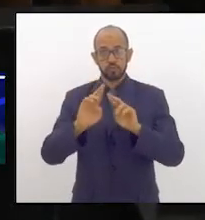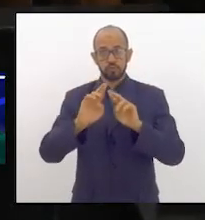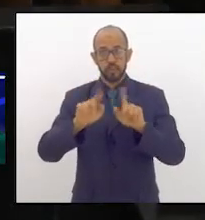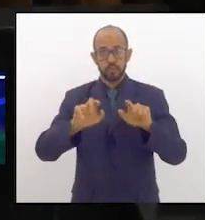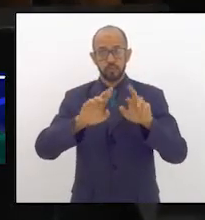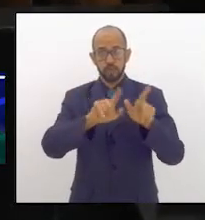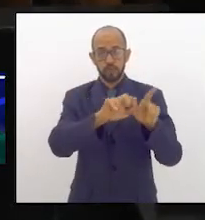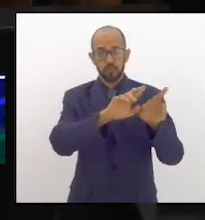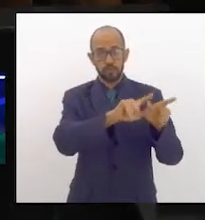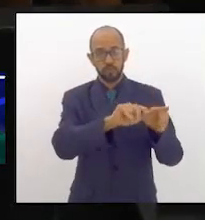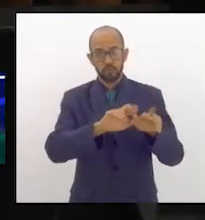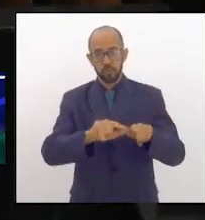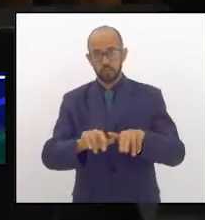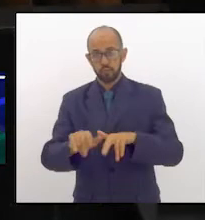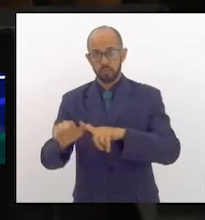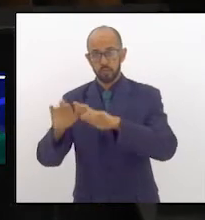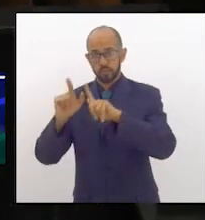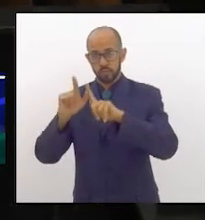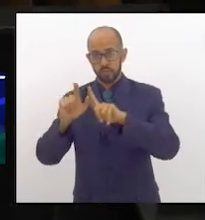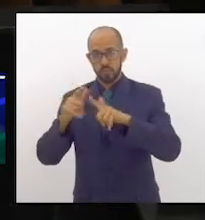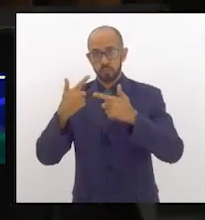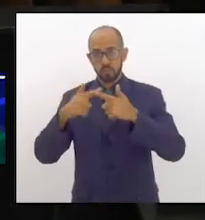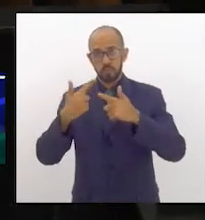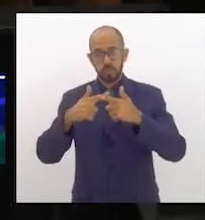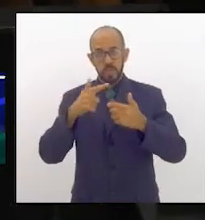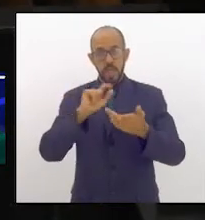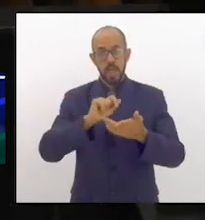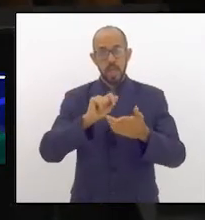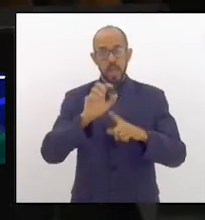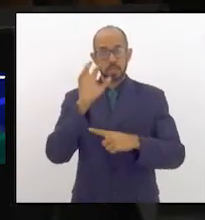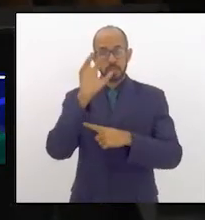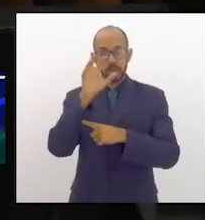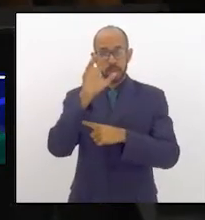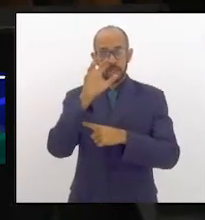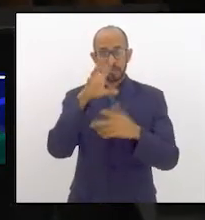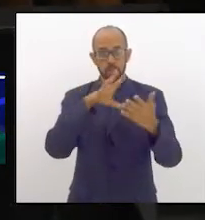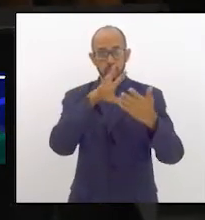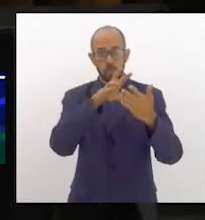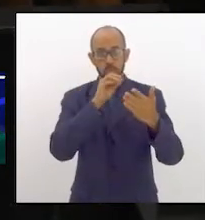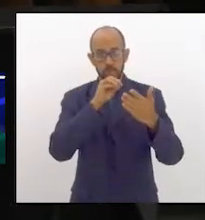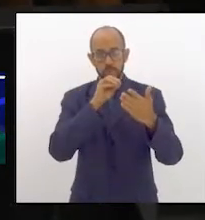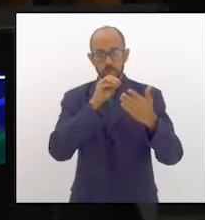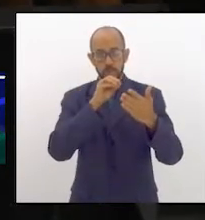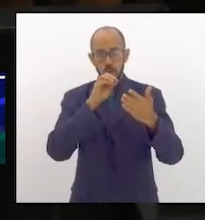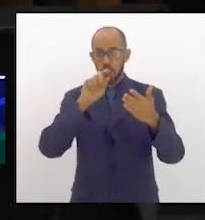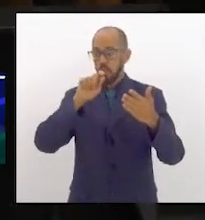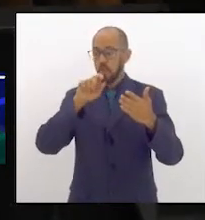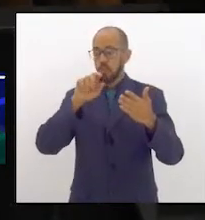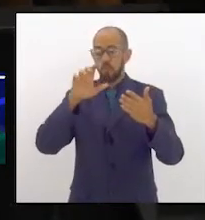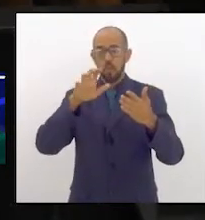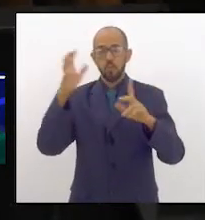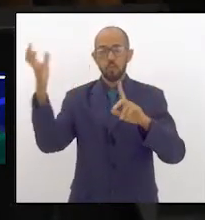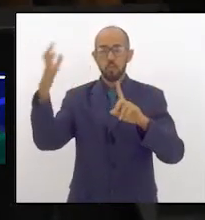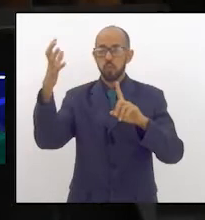diferente porque a maioria das Antenas São replicadores de sinal de baixo de